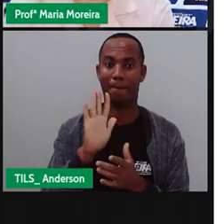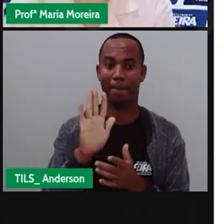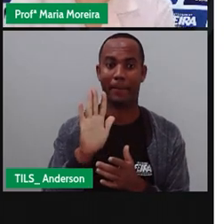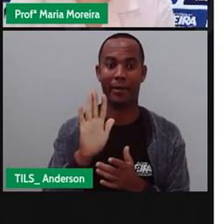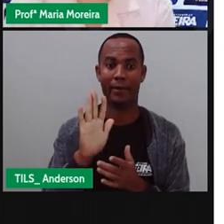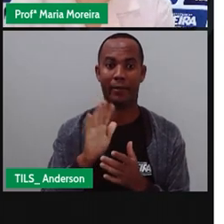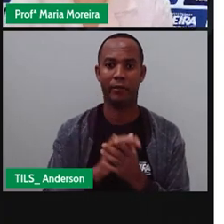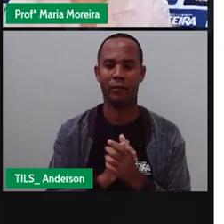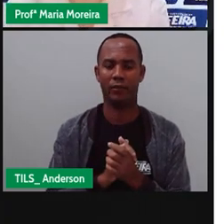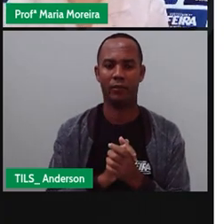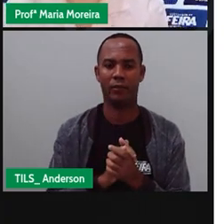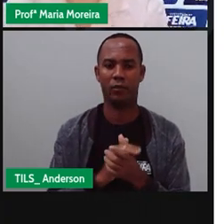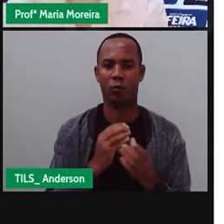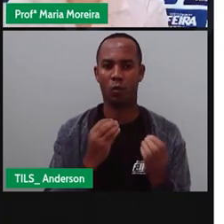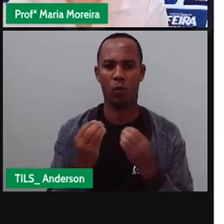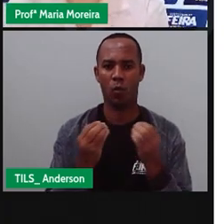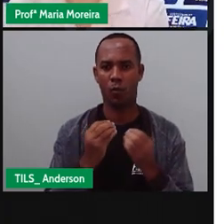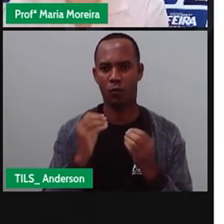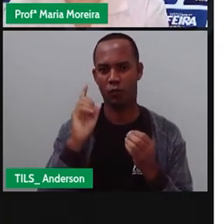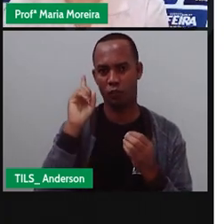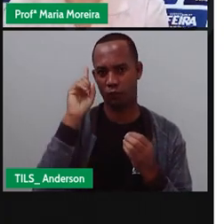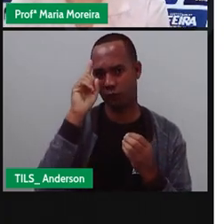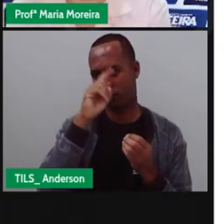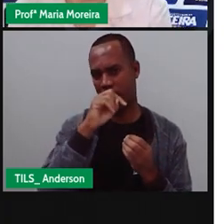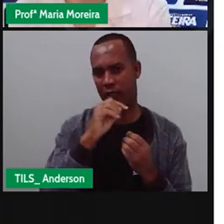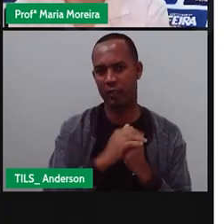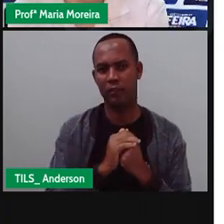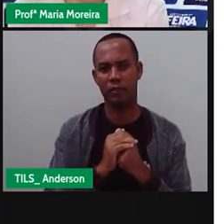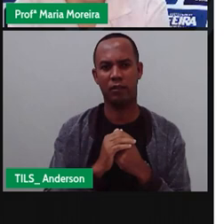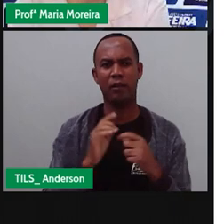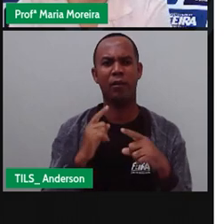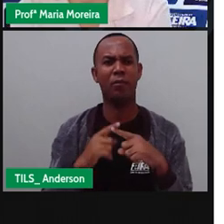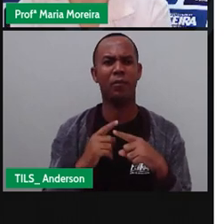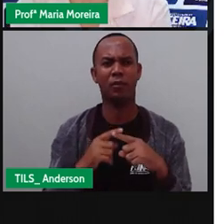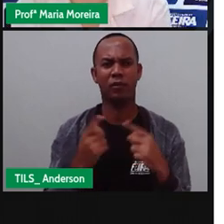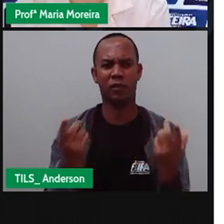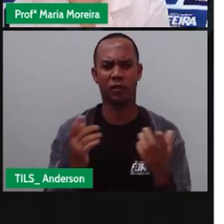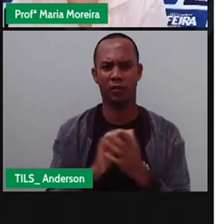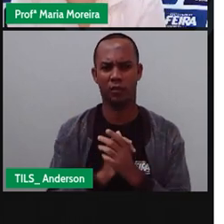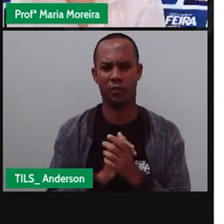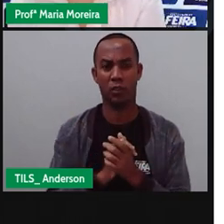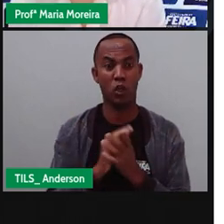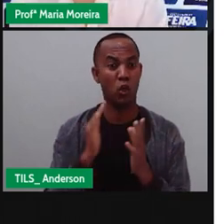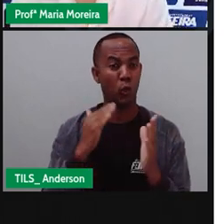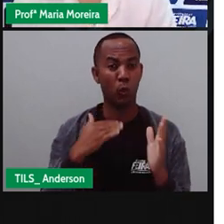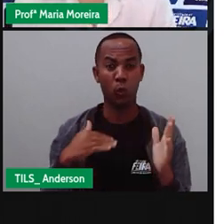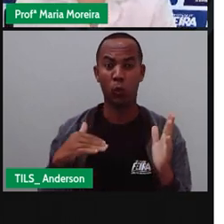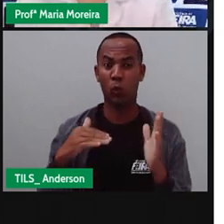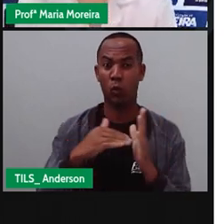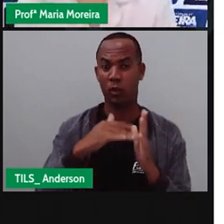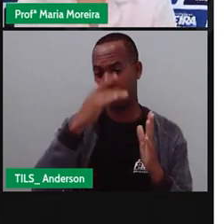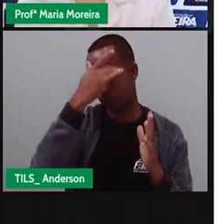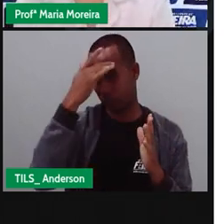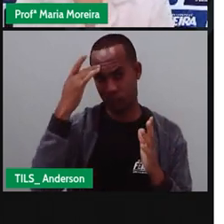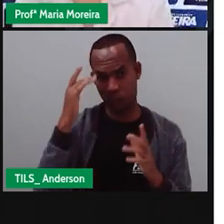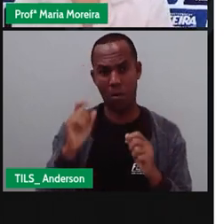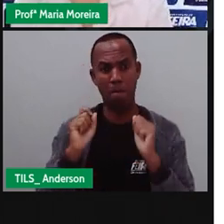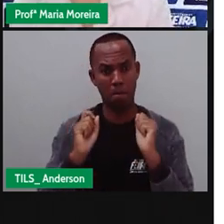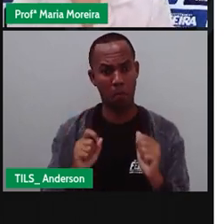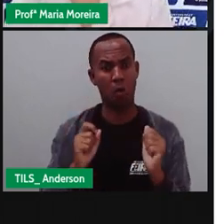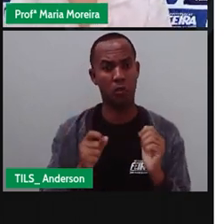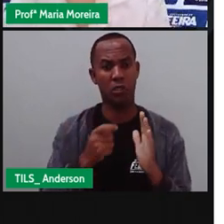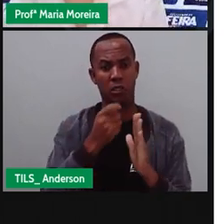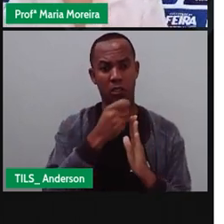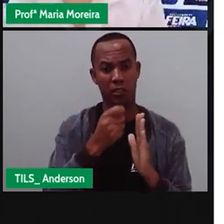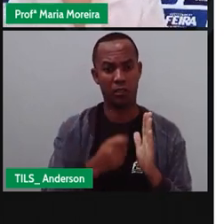Mas, né, essa dificuldade de fato ela não existe. Sabe por que que ela não existe? Porque todo mundo pode escrever,